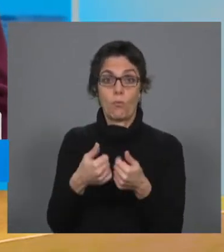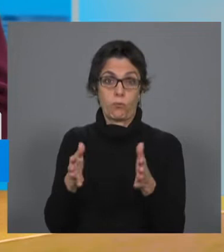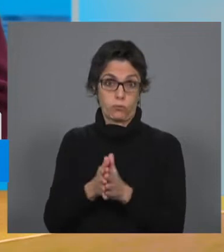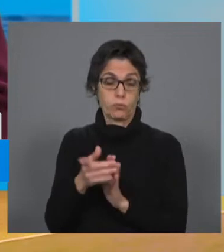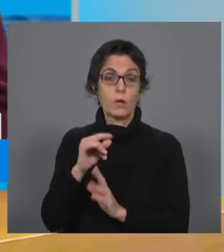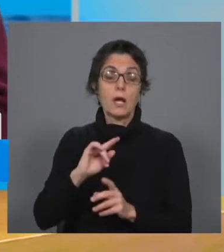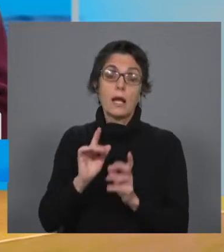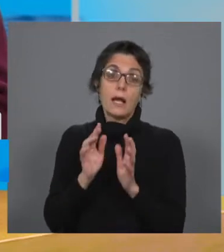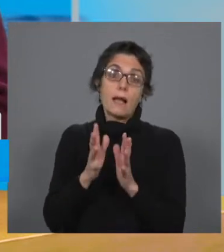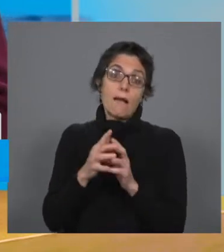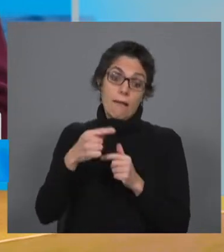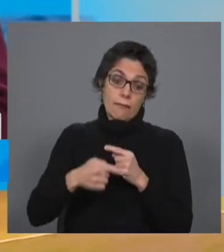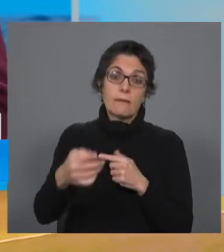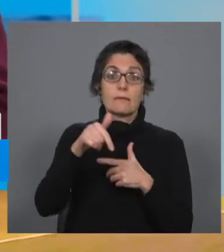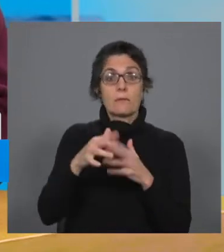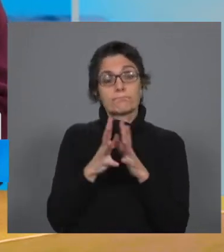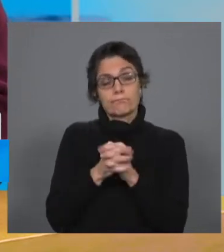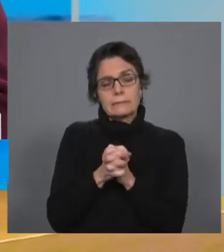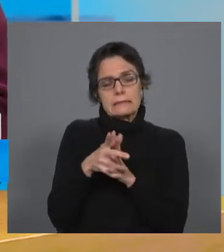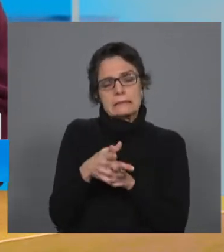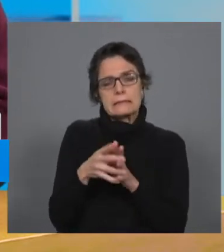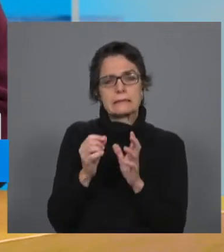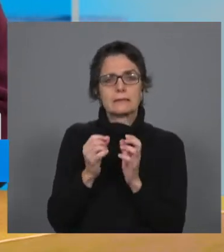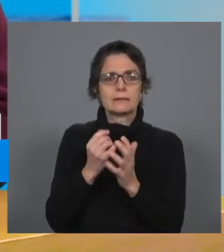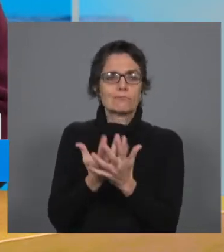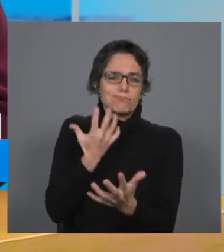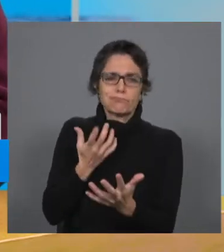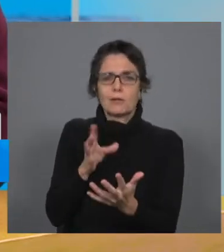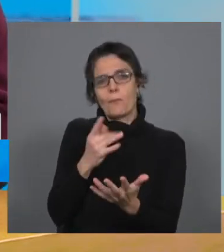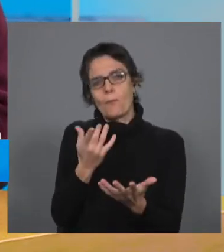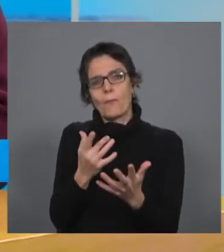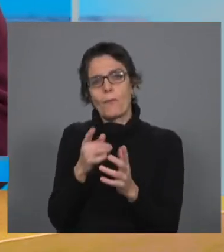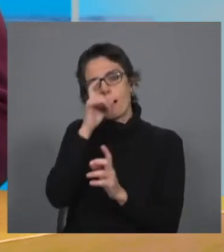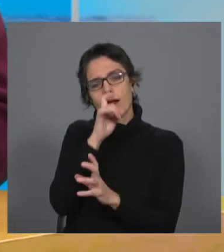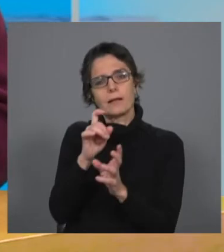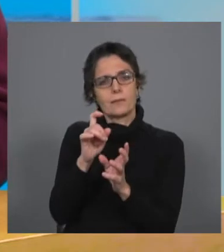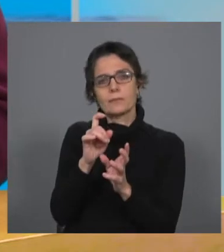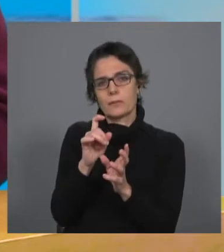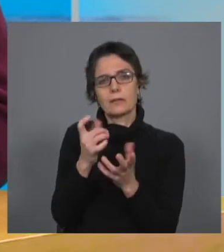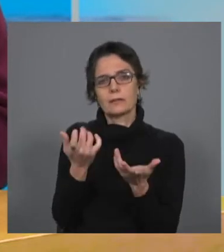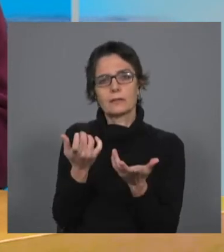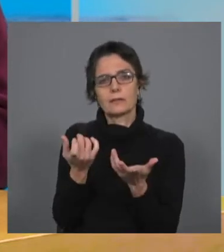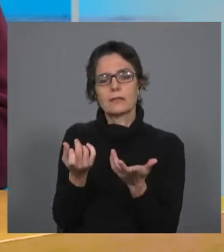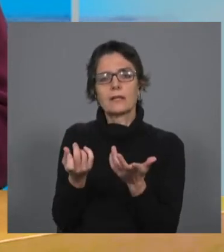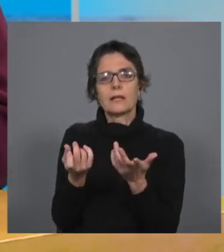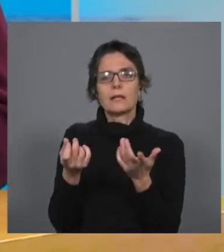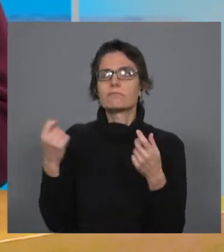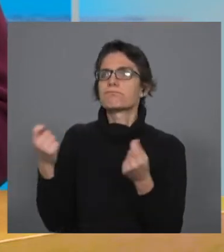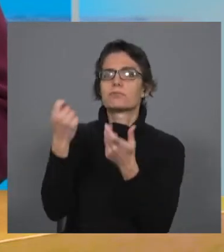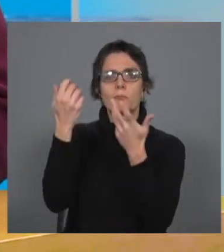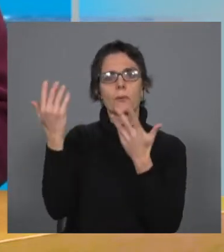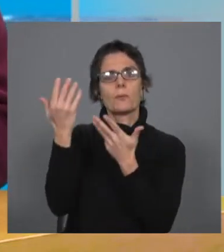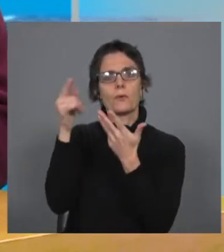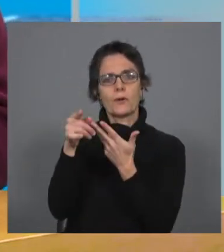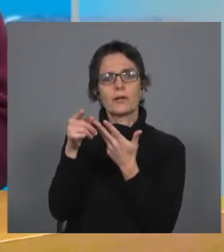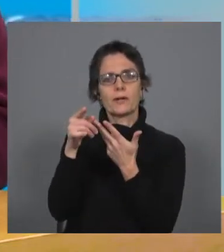Oração pretende sinalizar e recordar no decurso do tempo, aliás, como acontece com todas as outras comemorações que